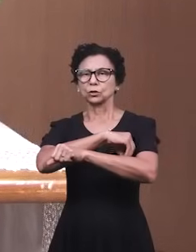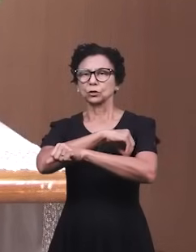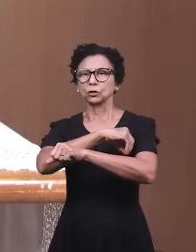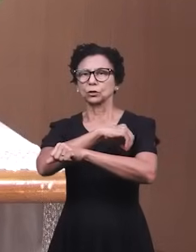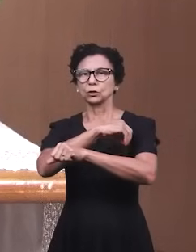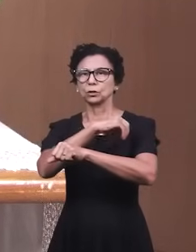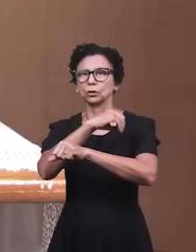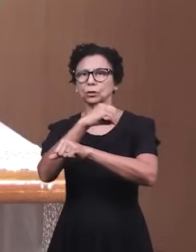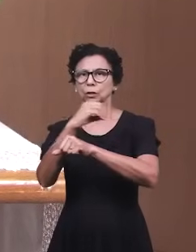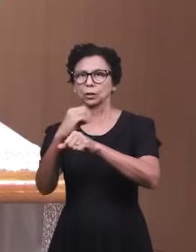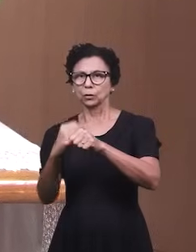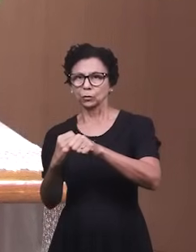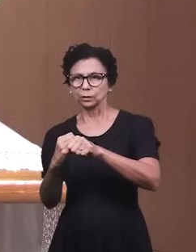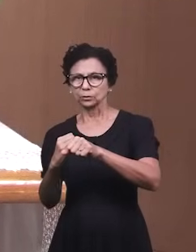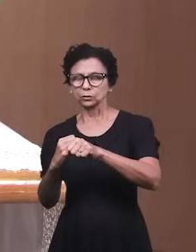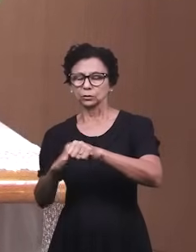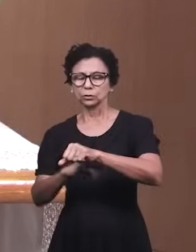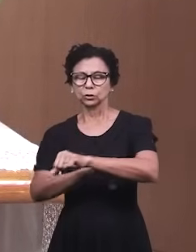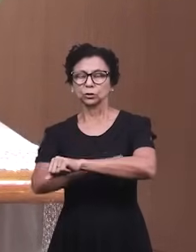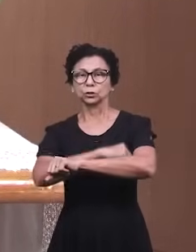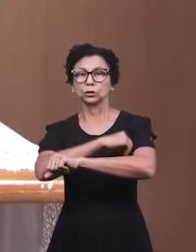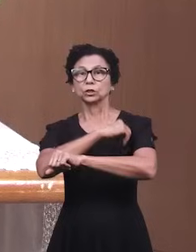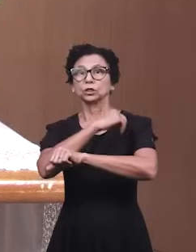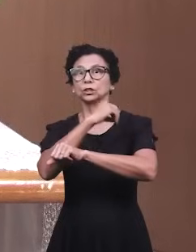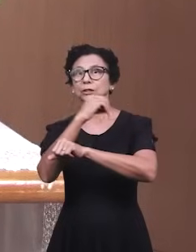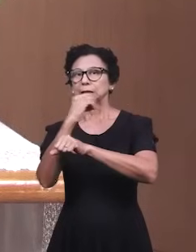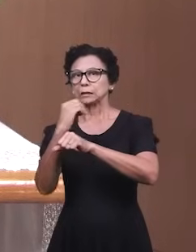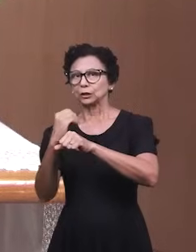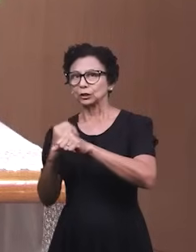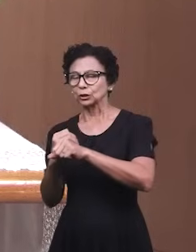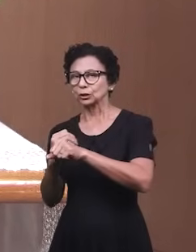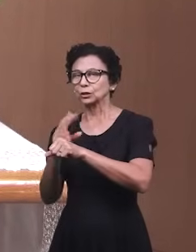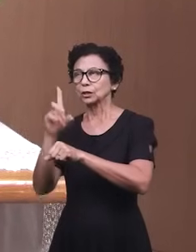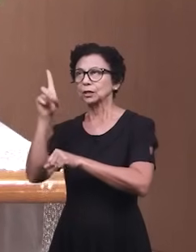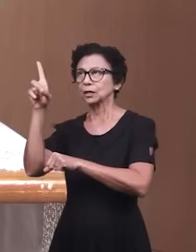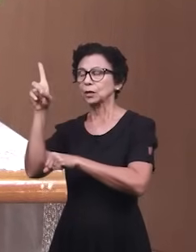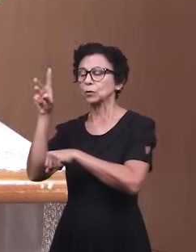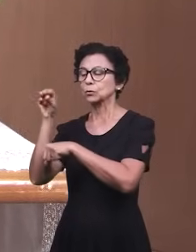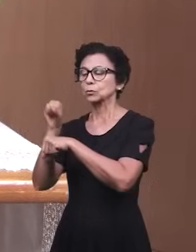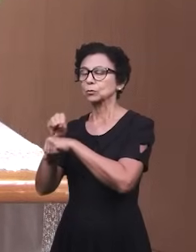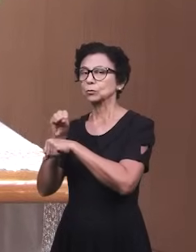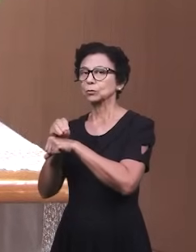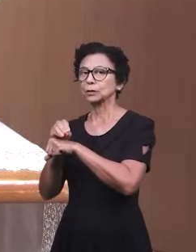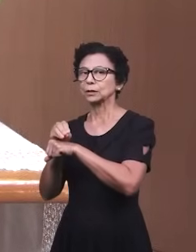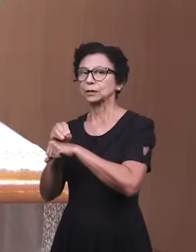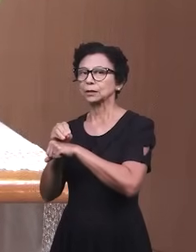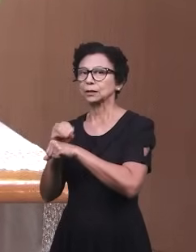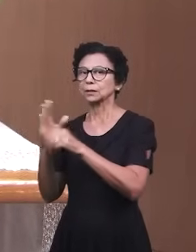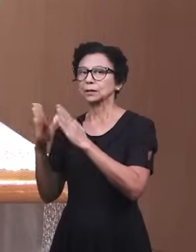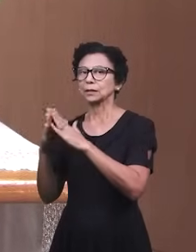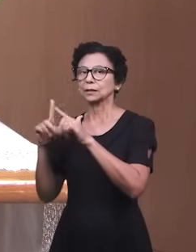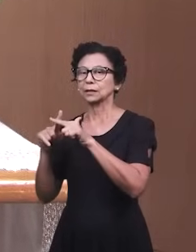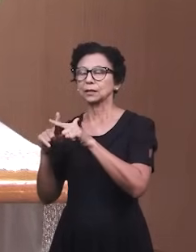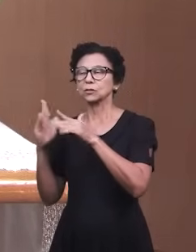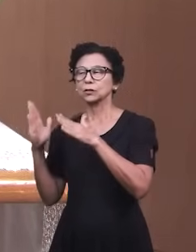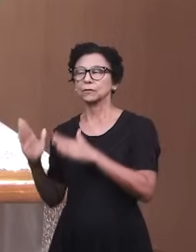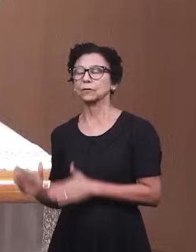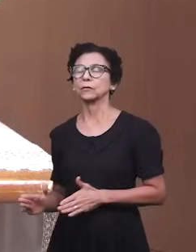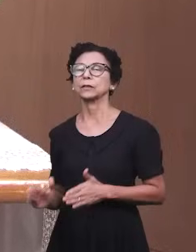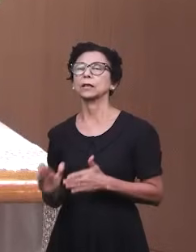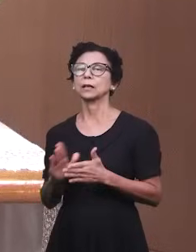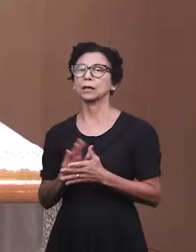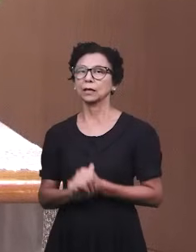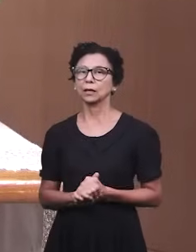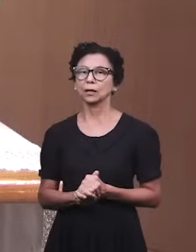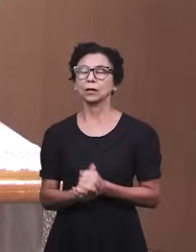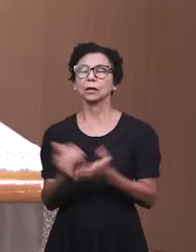ao chegar neste momento da meia-noite, é como se contemplasse do alto de uma montanha, do